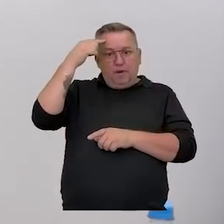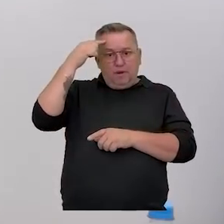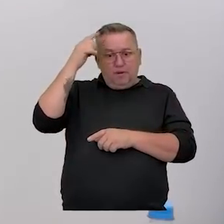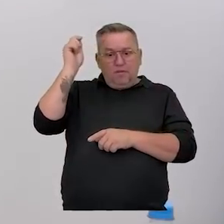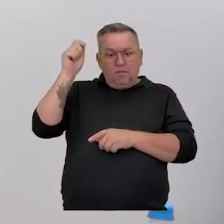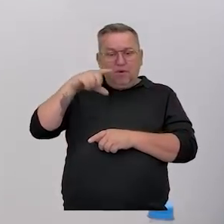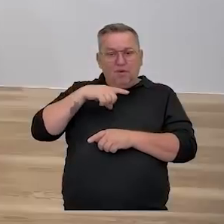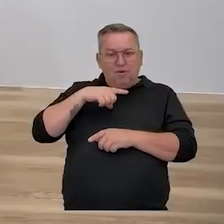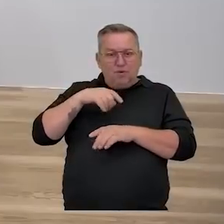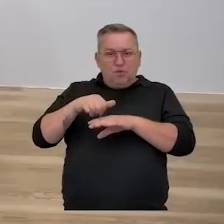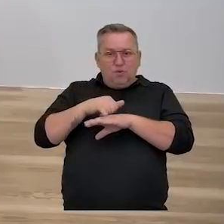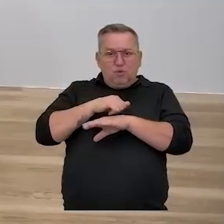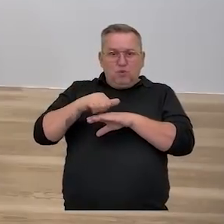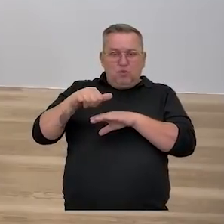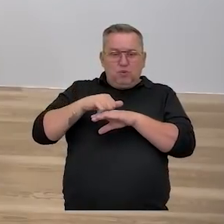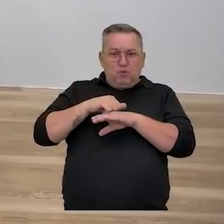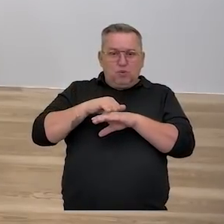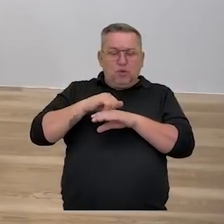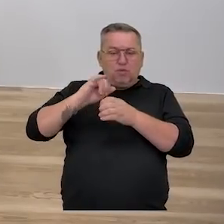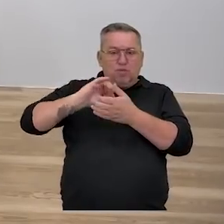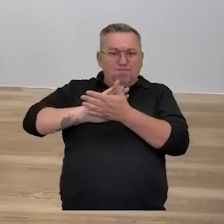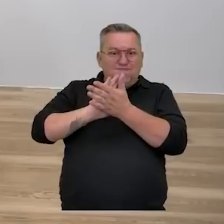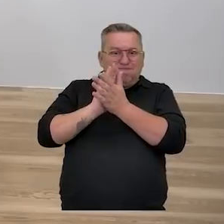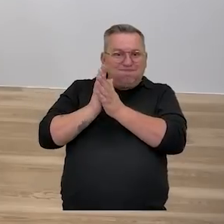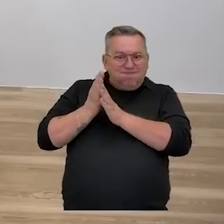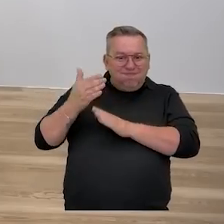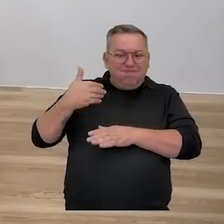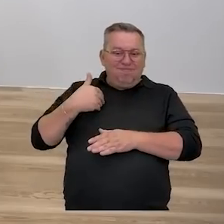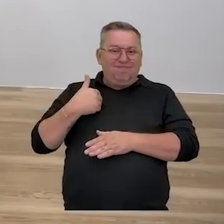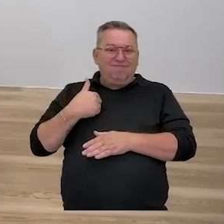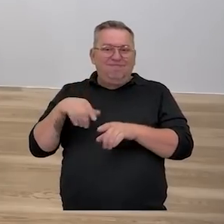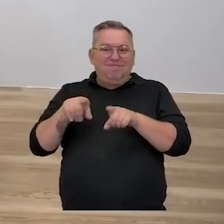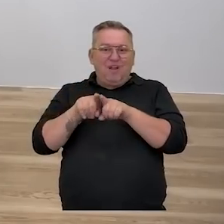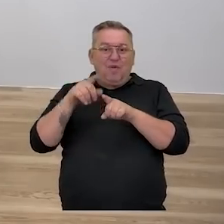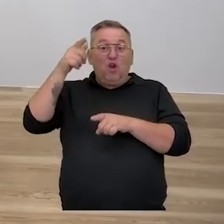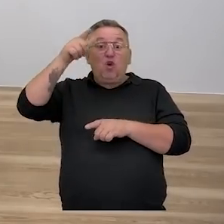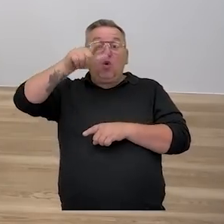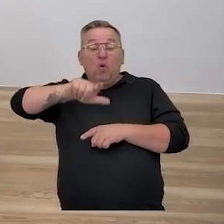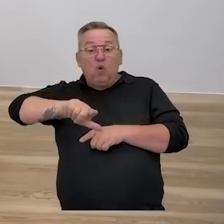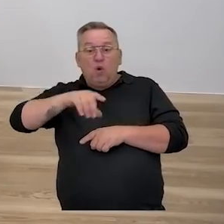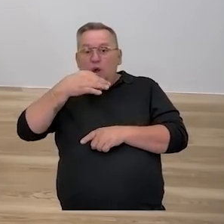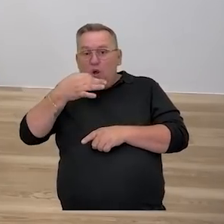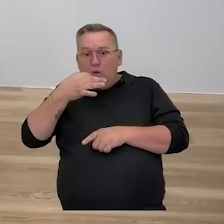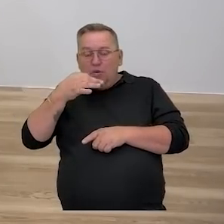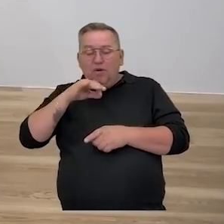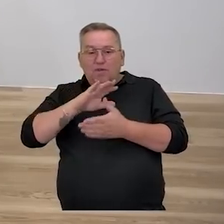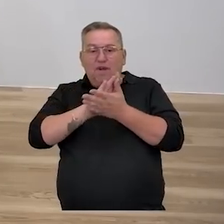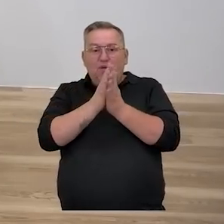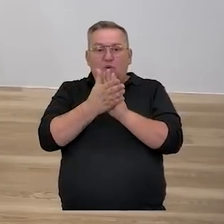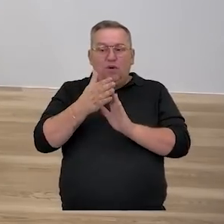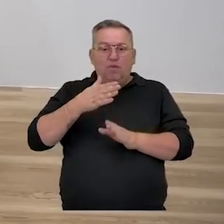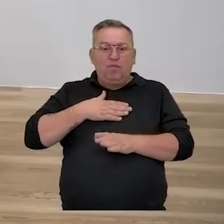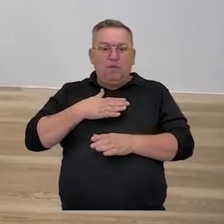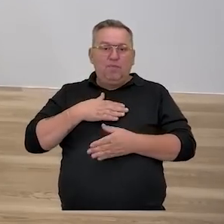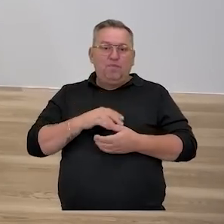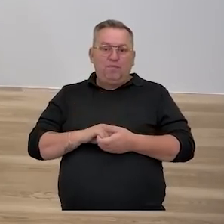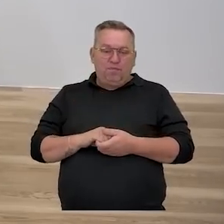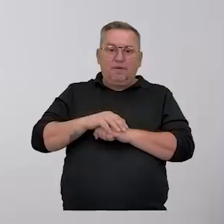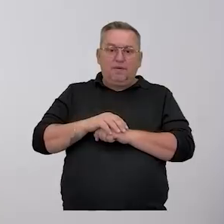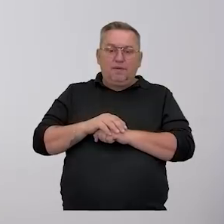da oralidade. Então, nós vamos ter o foco aí na fala. Então, eu tenho que explanar muito bem os meus argumentos, a minha fala tem que